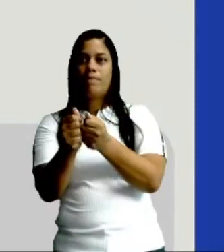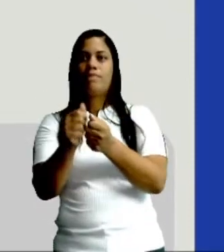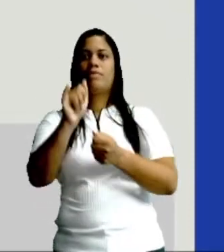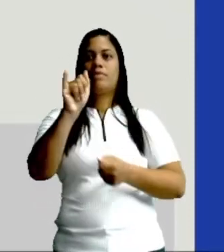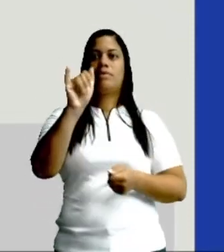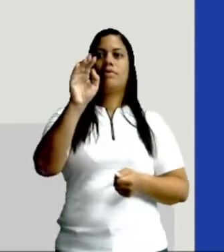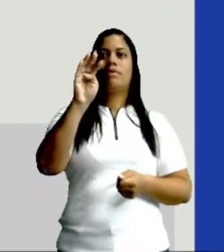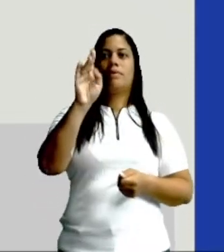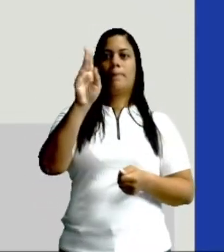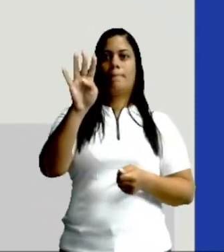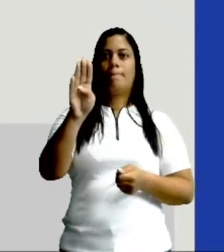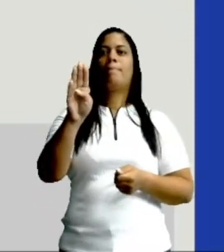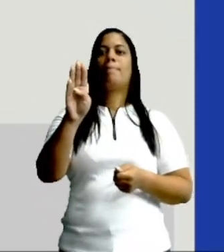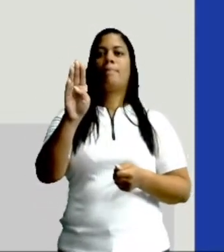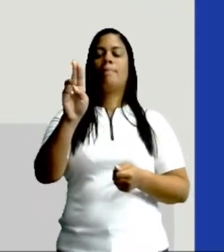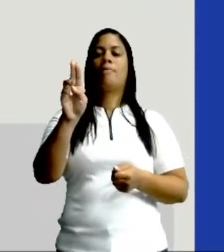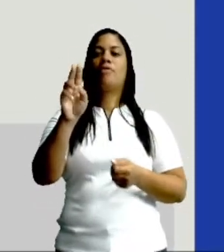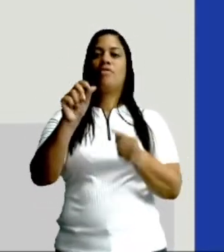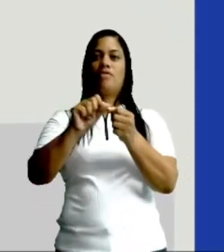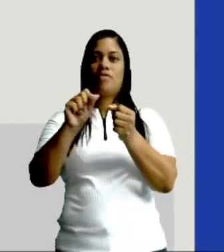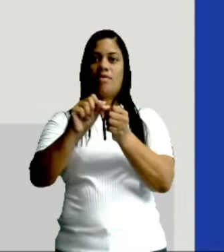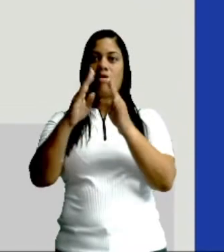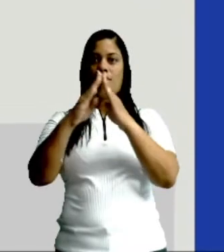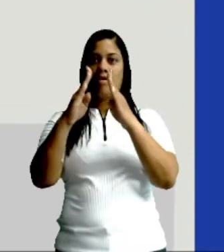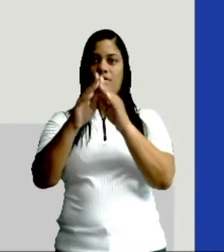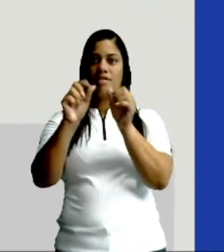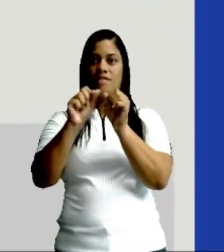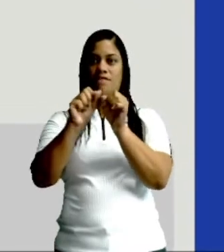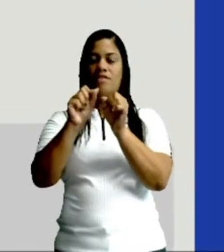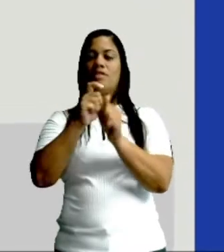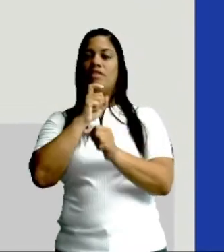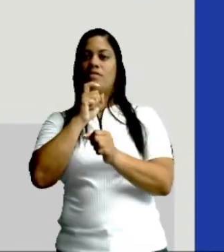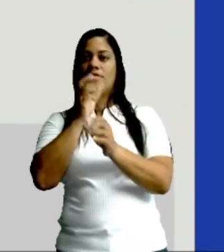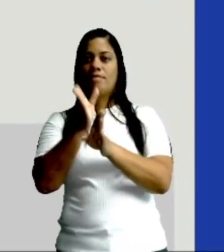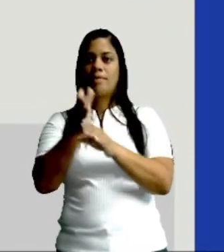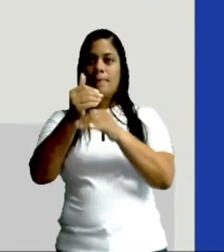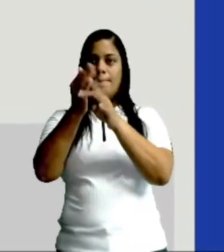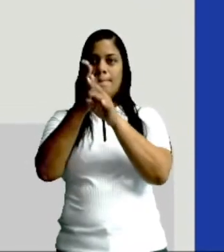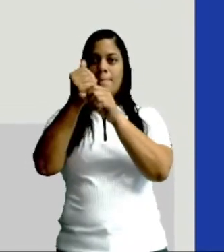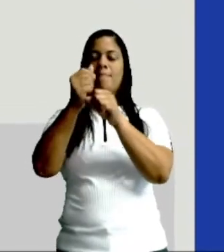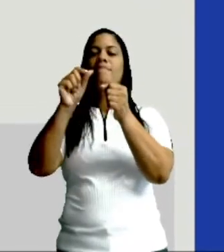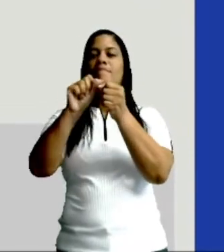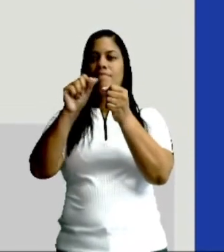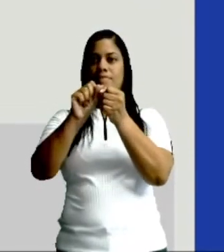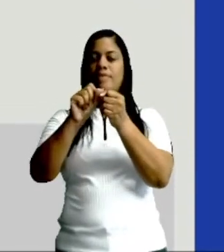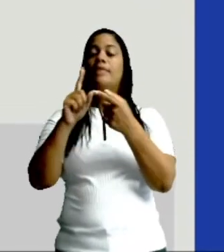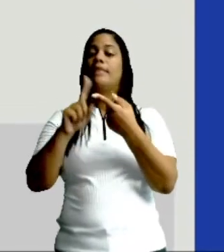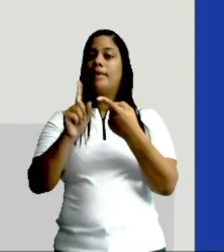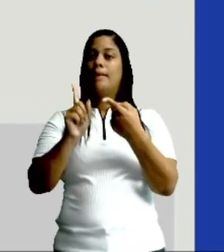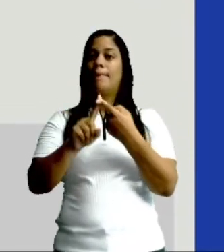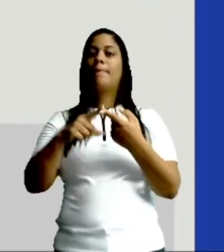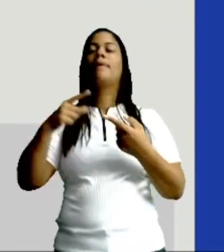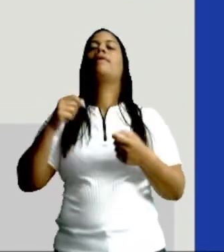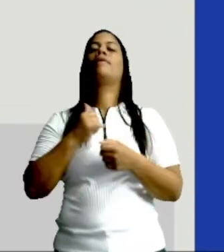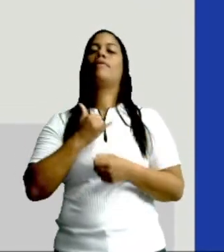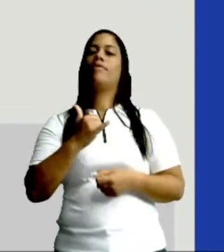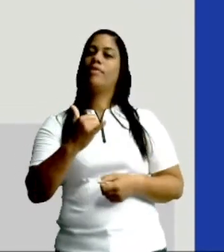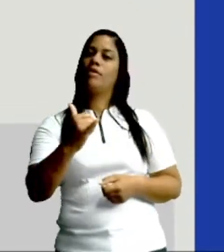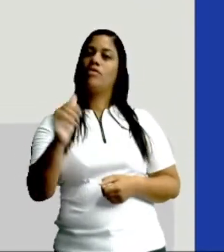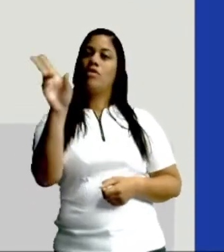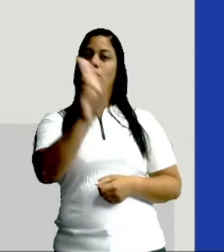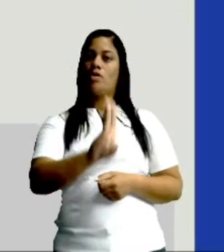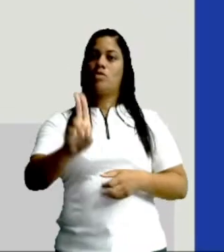que iglu é a casinha feita de gelo dos esquimós, né? E também como fonte de energia. E costumam